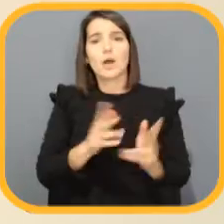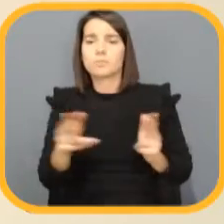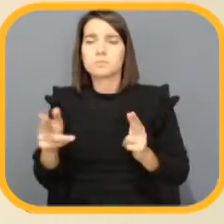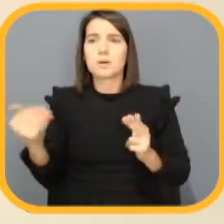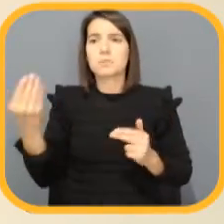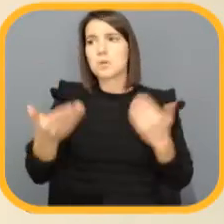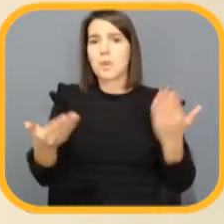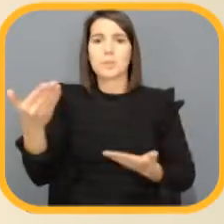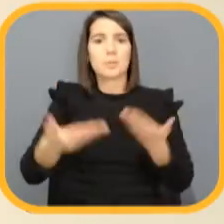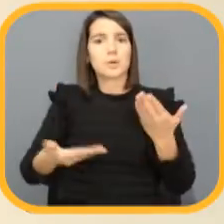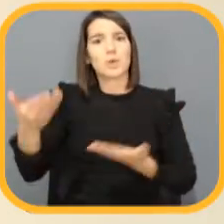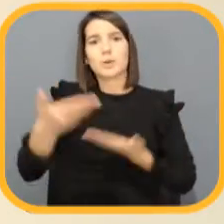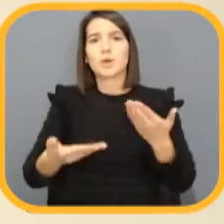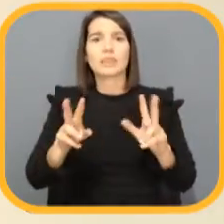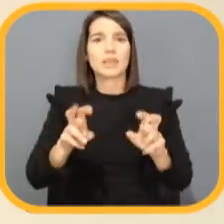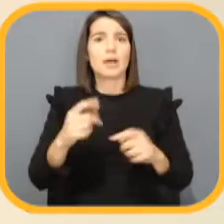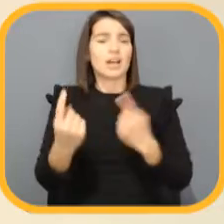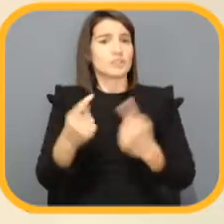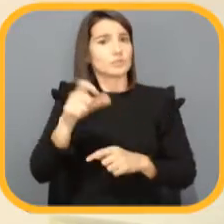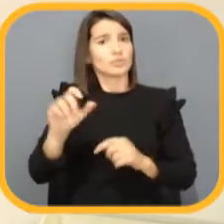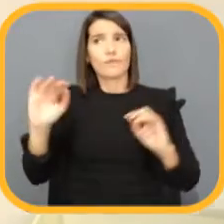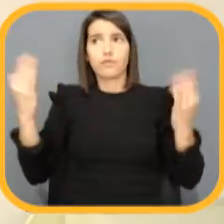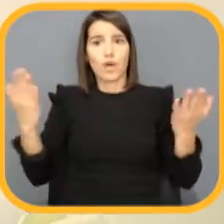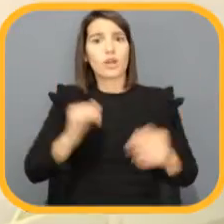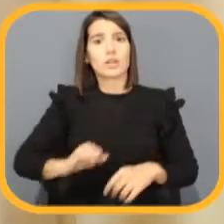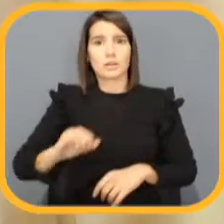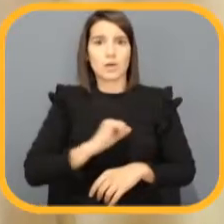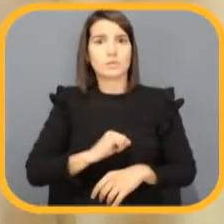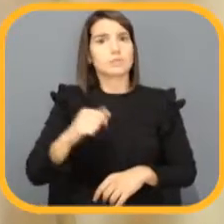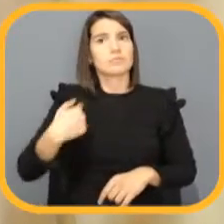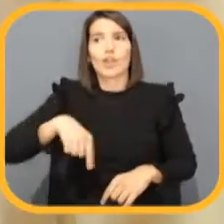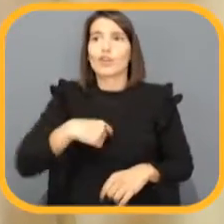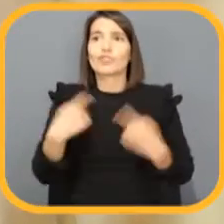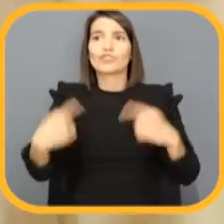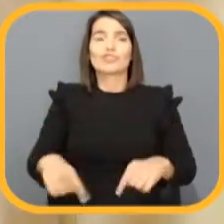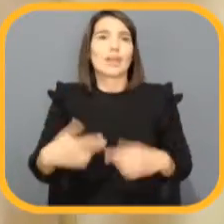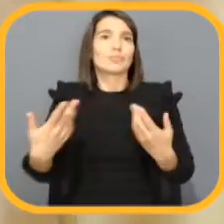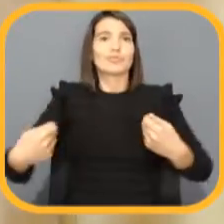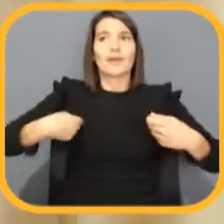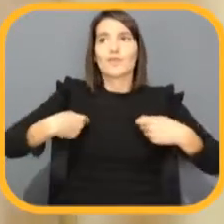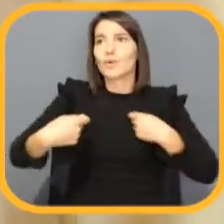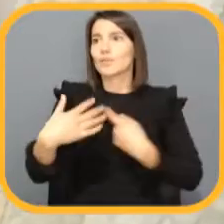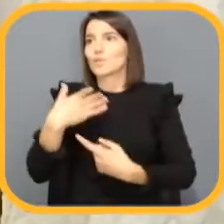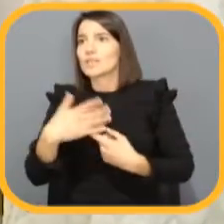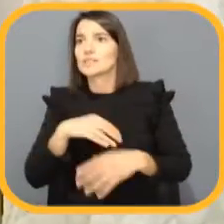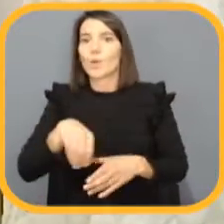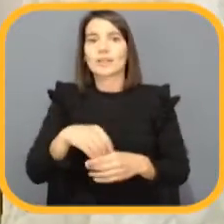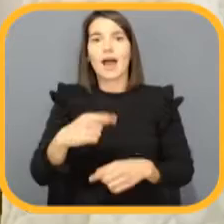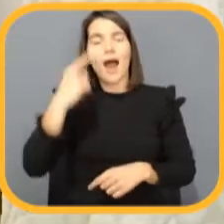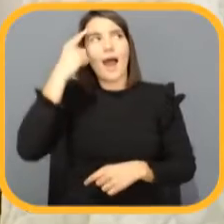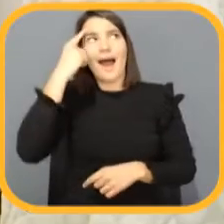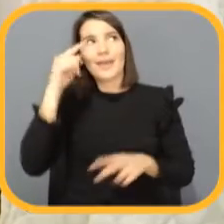é? E às vezes apercebemos, há aquele assunto que eu tenho de explorar mais. E então lá vamos nós. Os média alternativos assumem